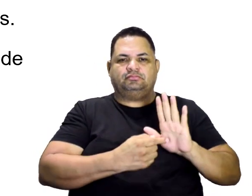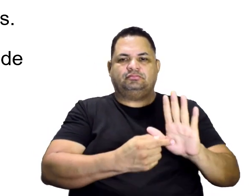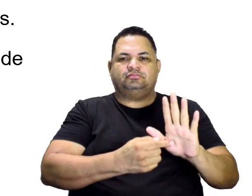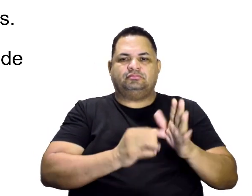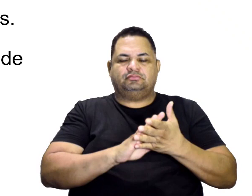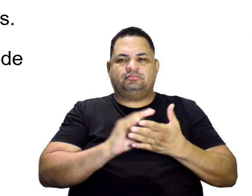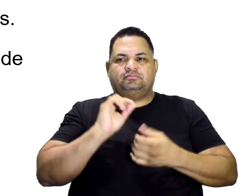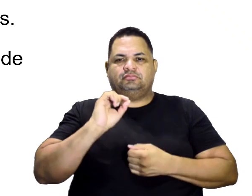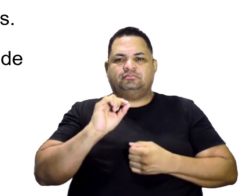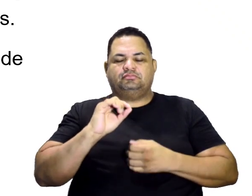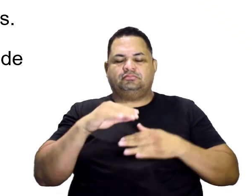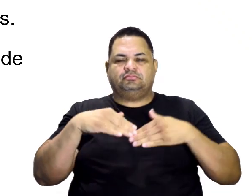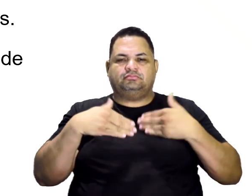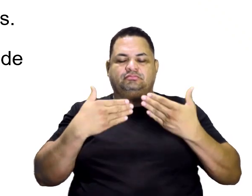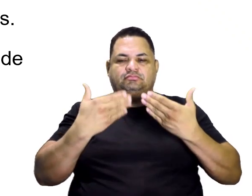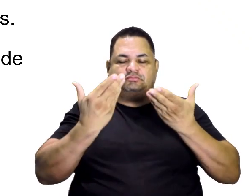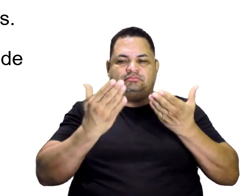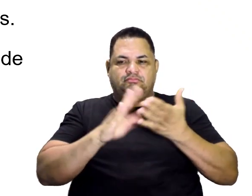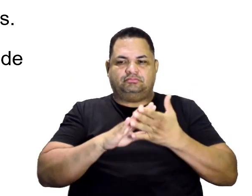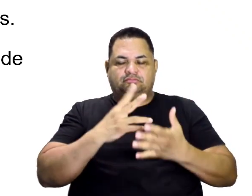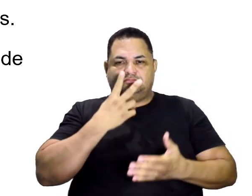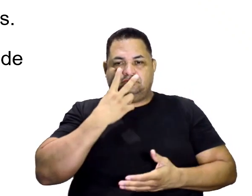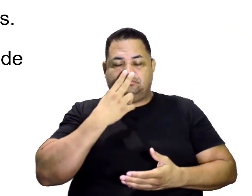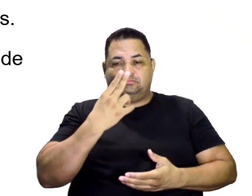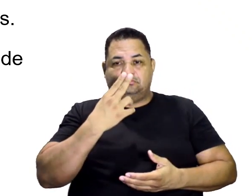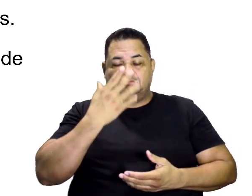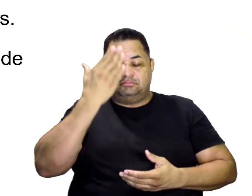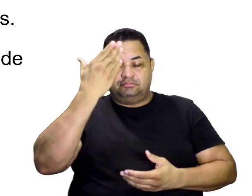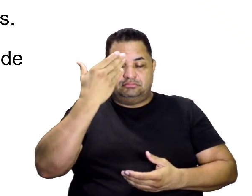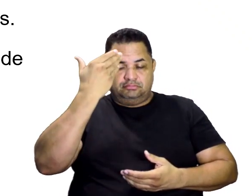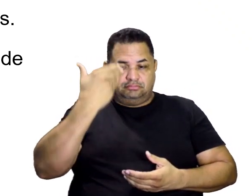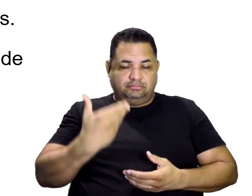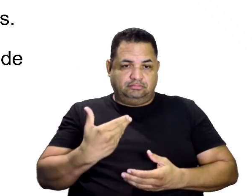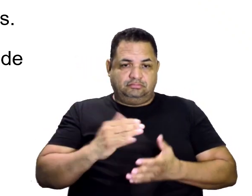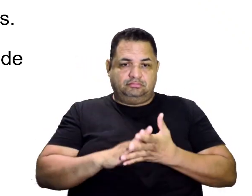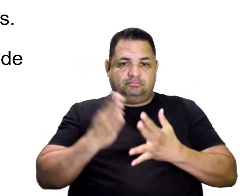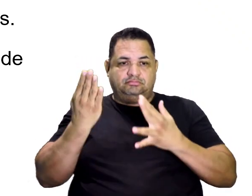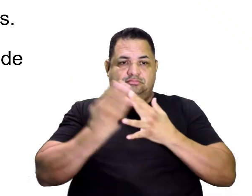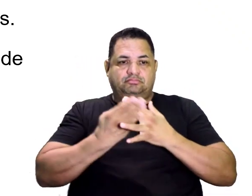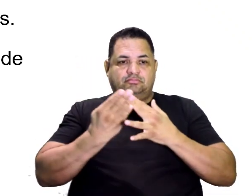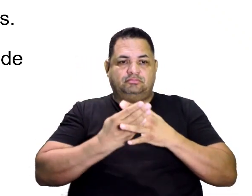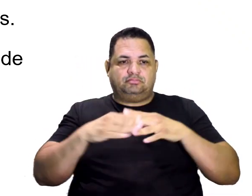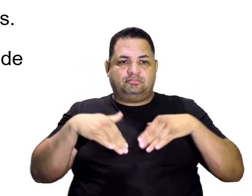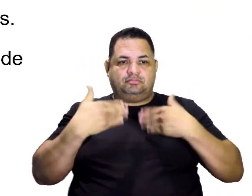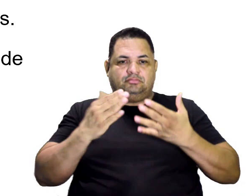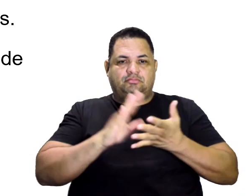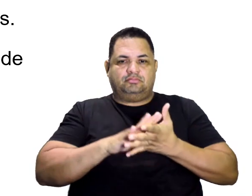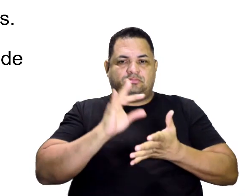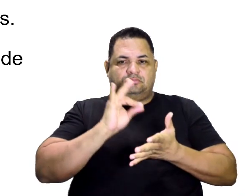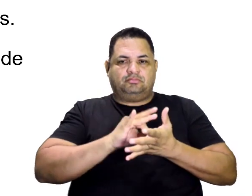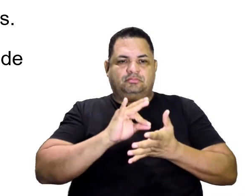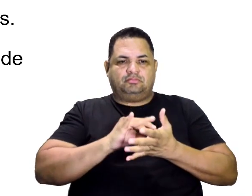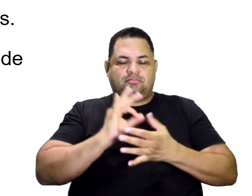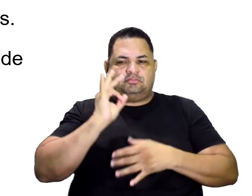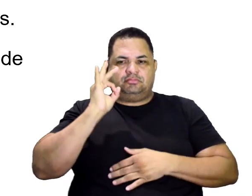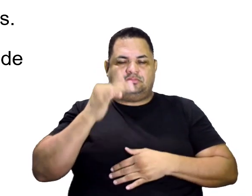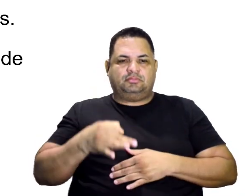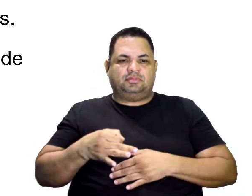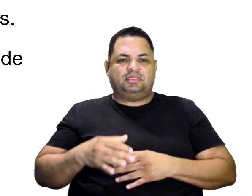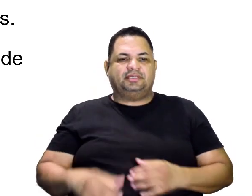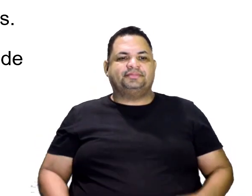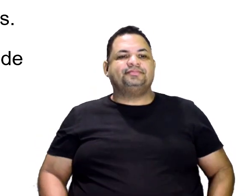mostrar as coisas tal qual se lhes apareciam aos olhos, né? Sobre o barroco, qual das afirmativas abaixo está